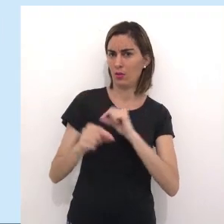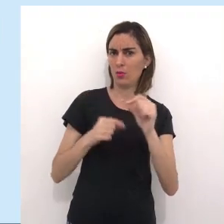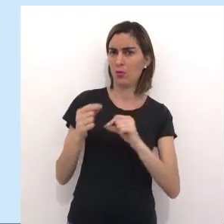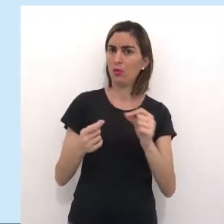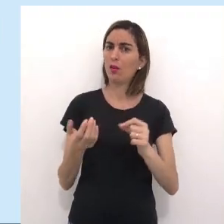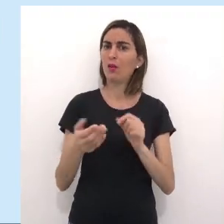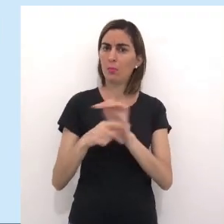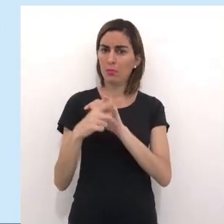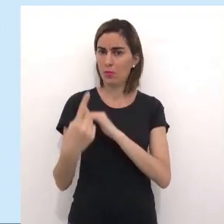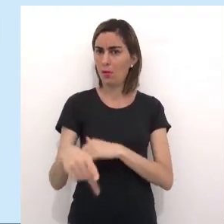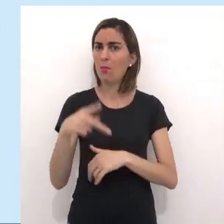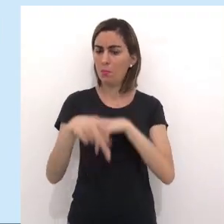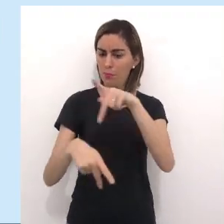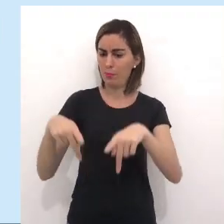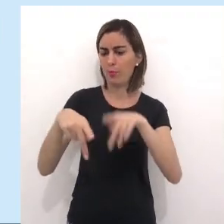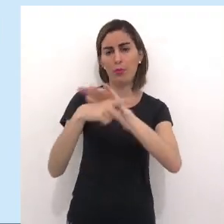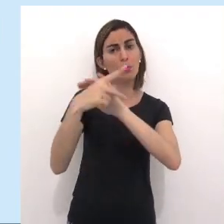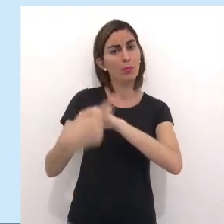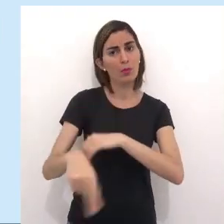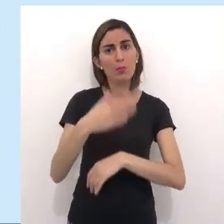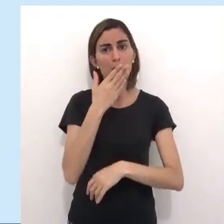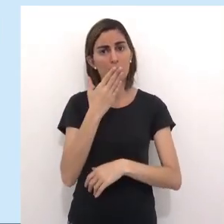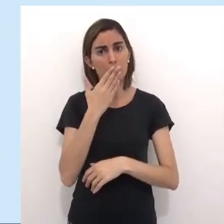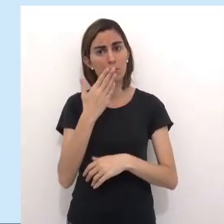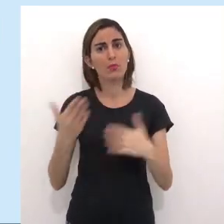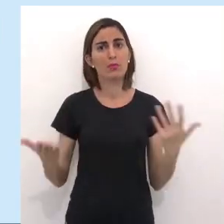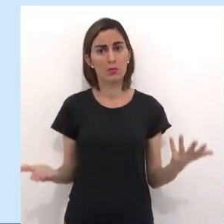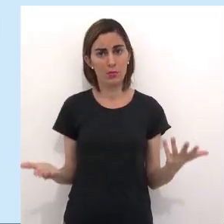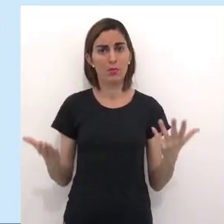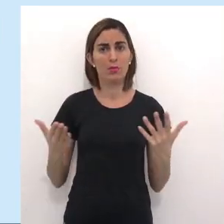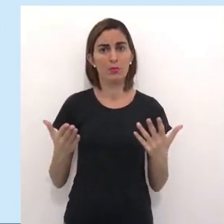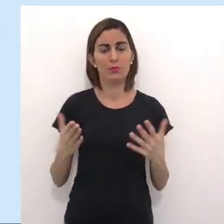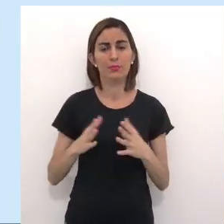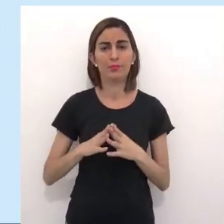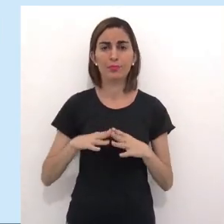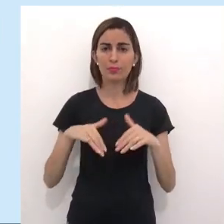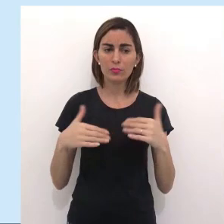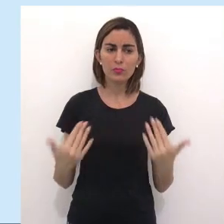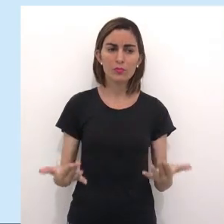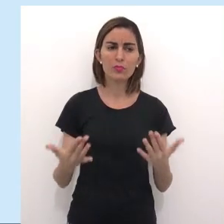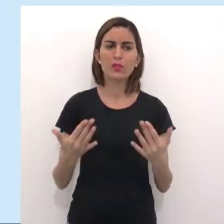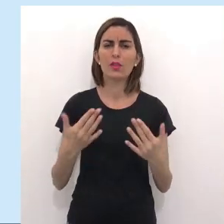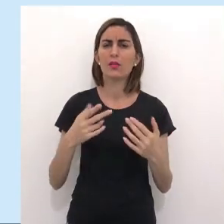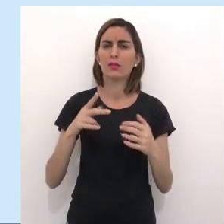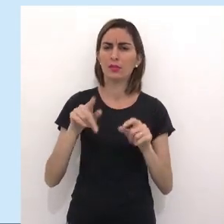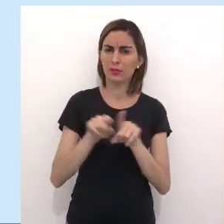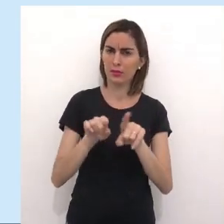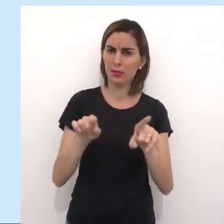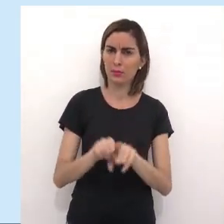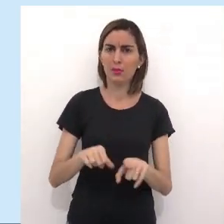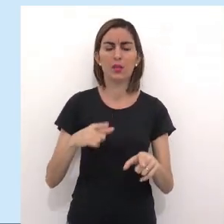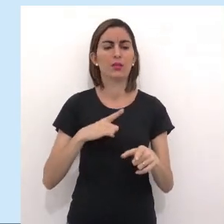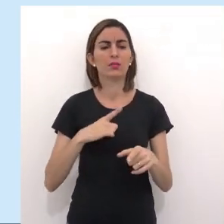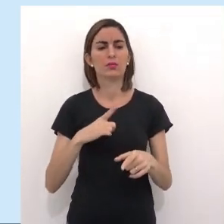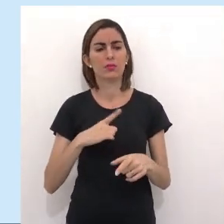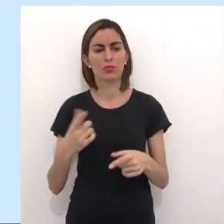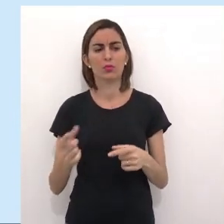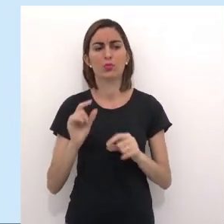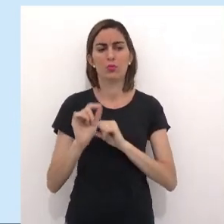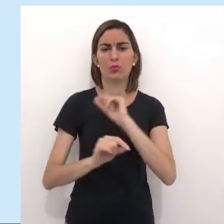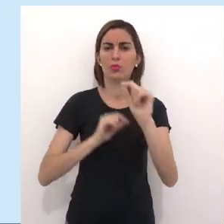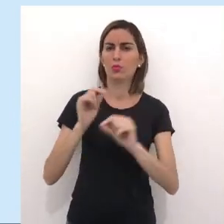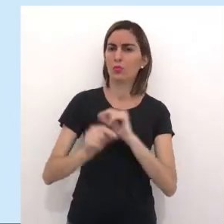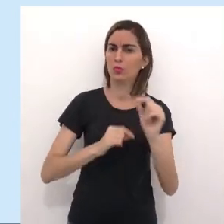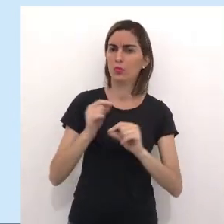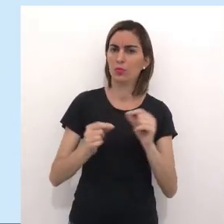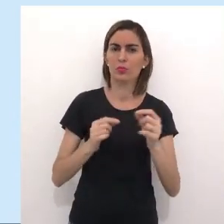realidade, nativos. Existiam, na realidade, os ameríndios, ou seja, que também cultuavam, não é isso,